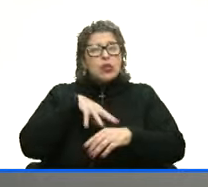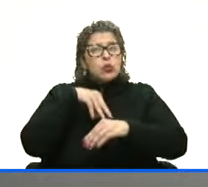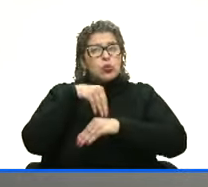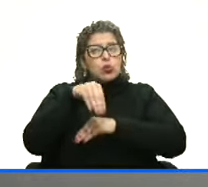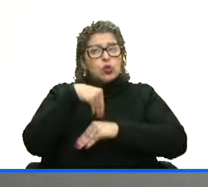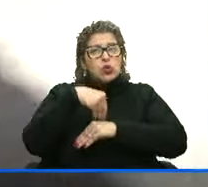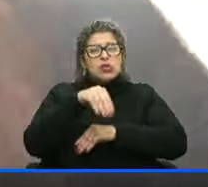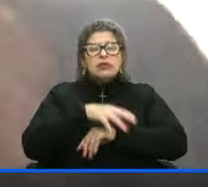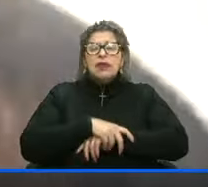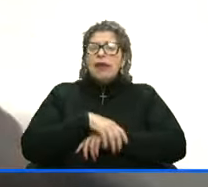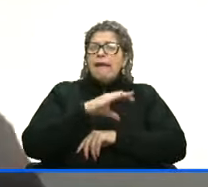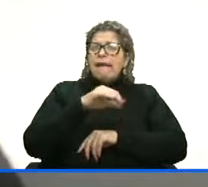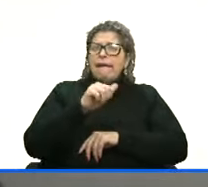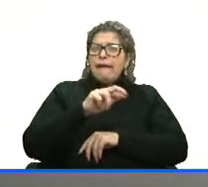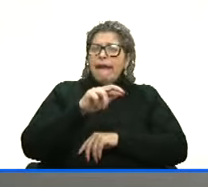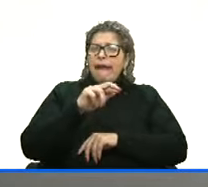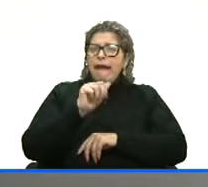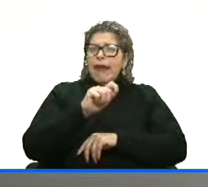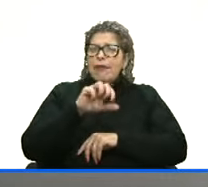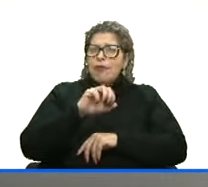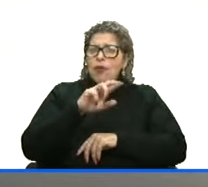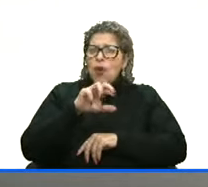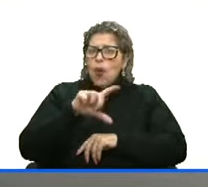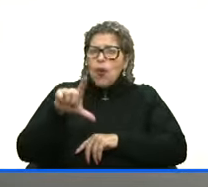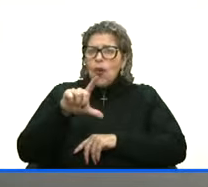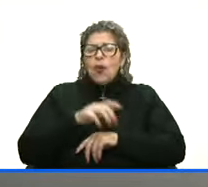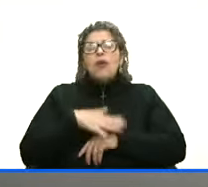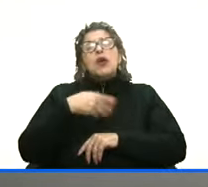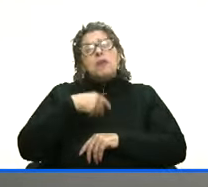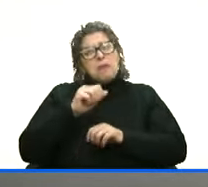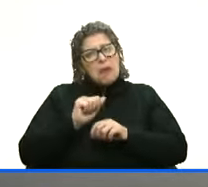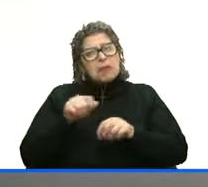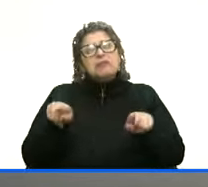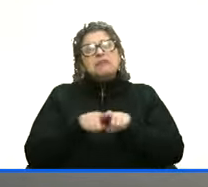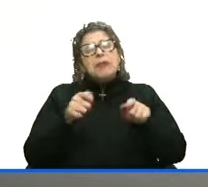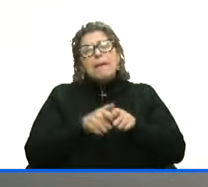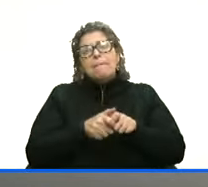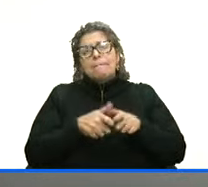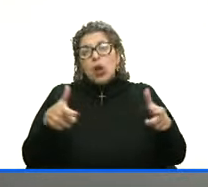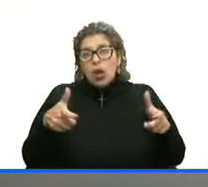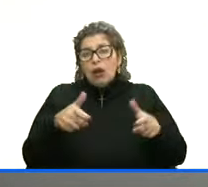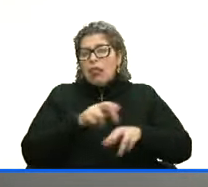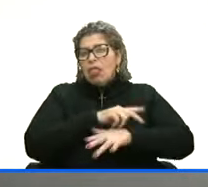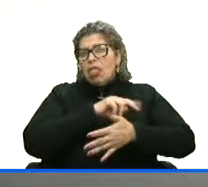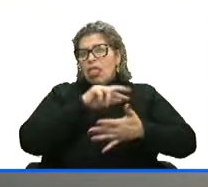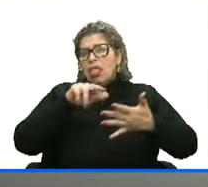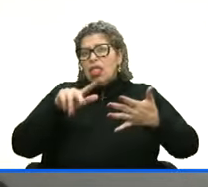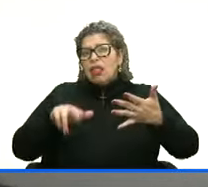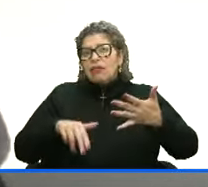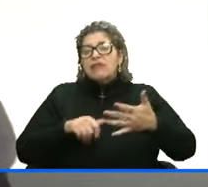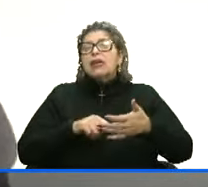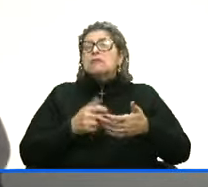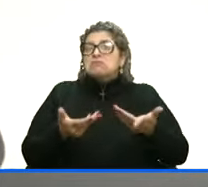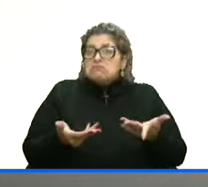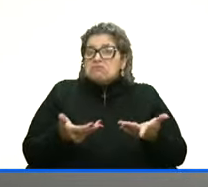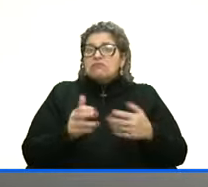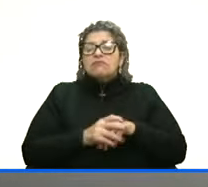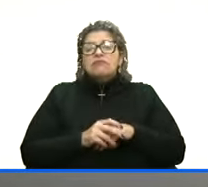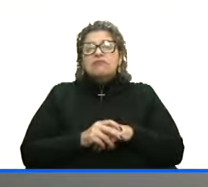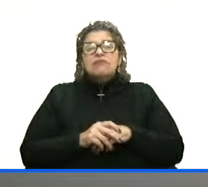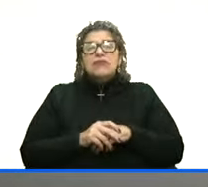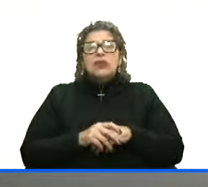a Carol trouxe, a Sofia trouxe, eu posso trazer ampliações e etc. E a